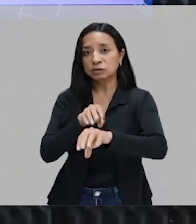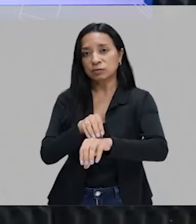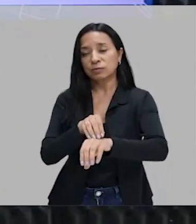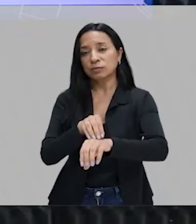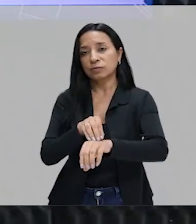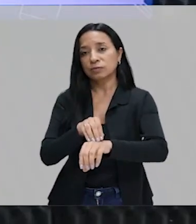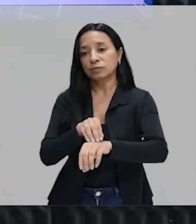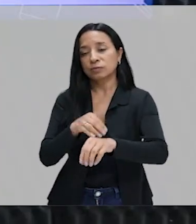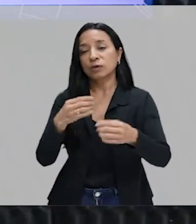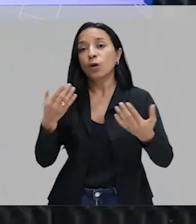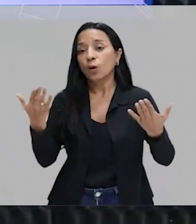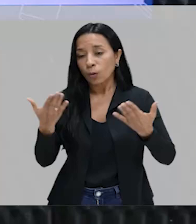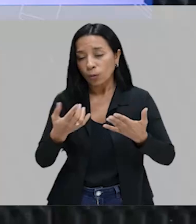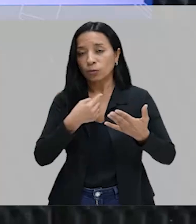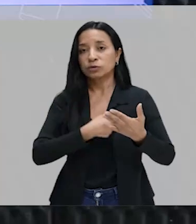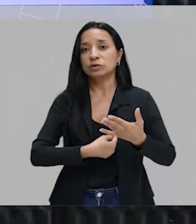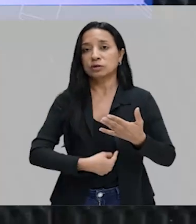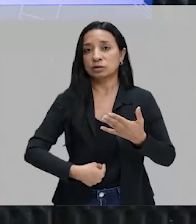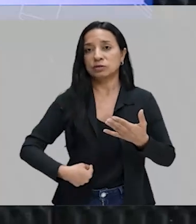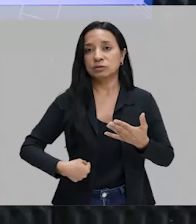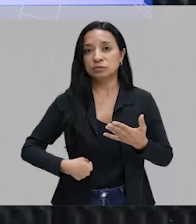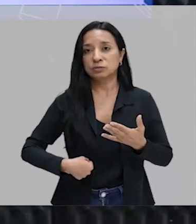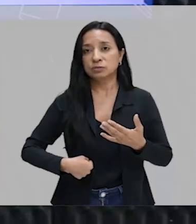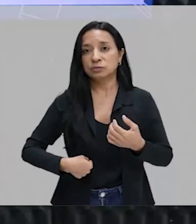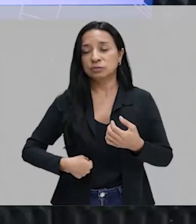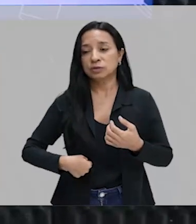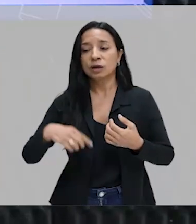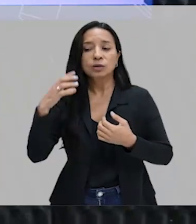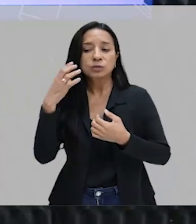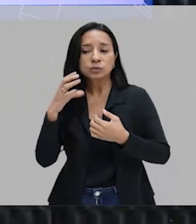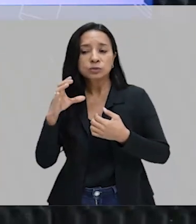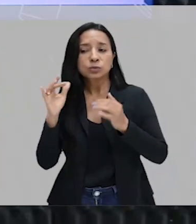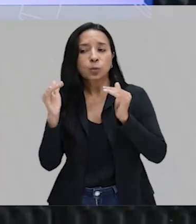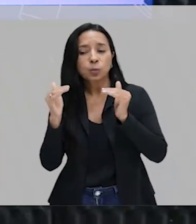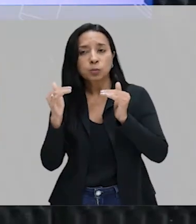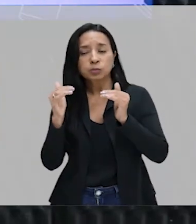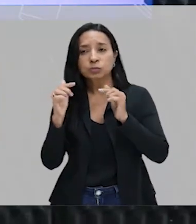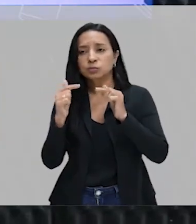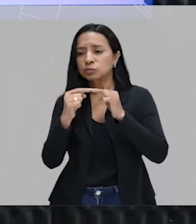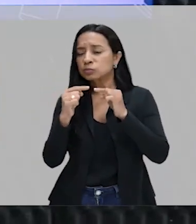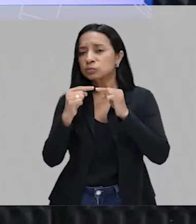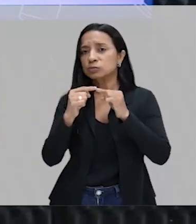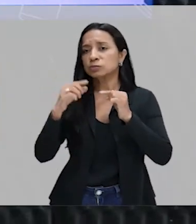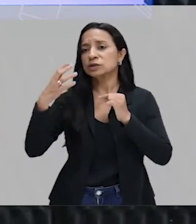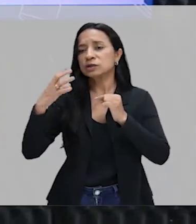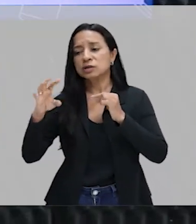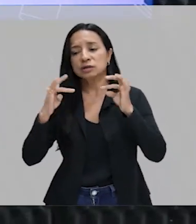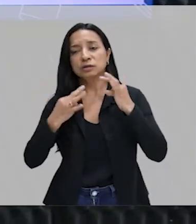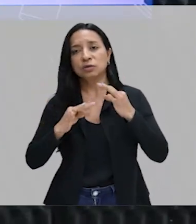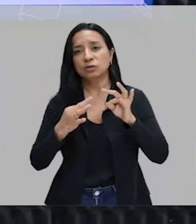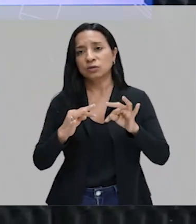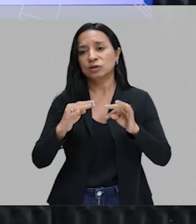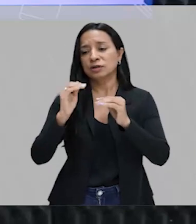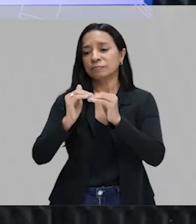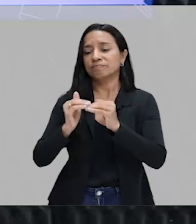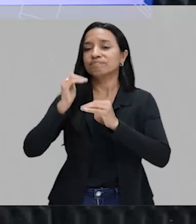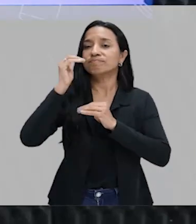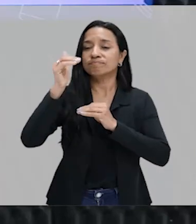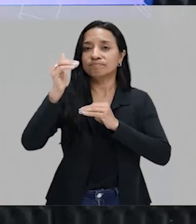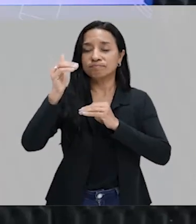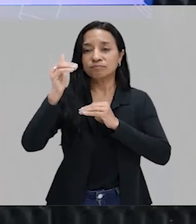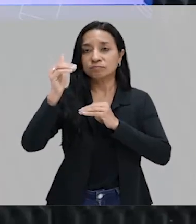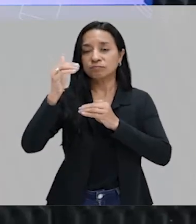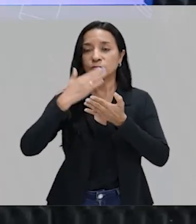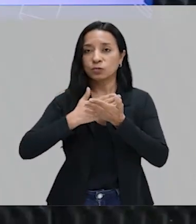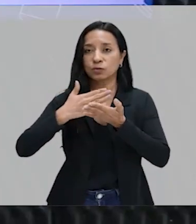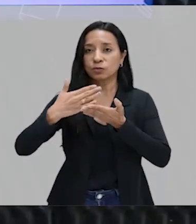que a China hoje, em termos de ciência, tecnologia, elas estão muito avançados. Então